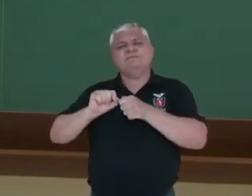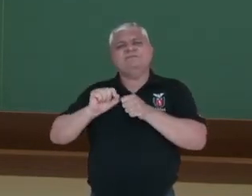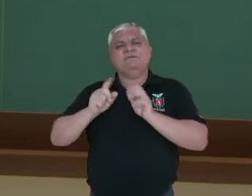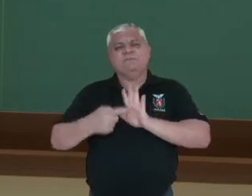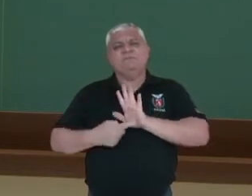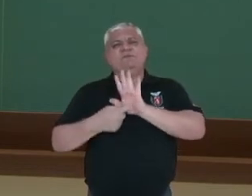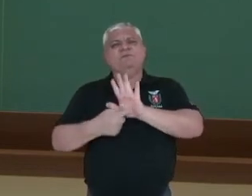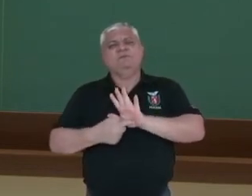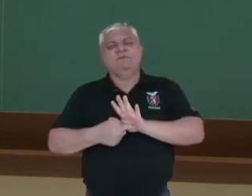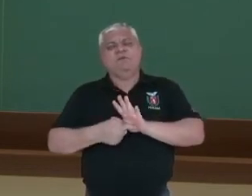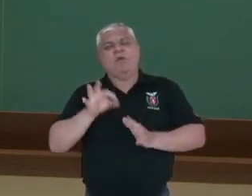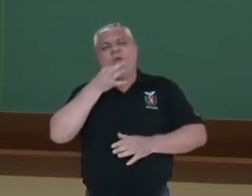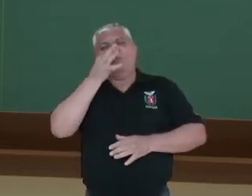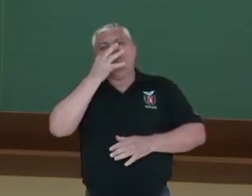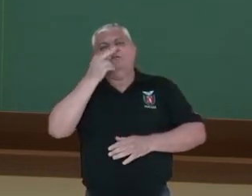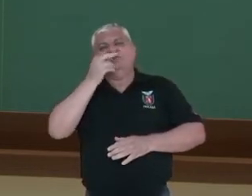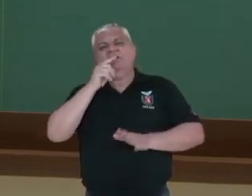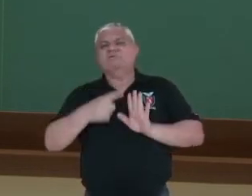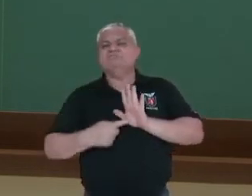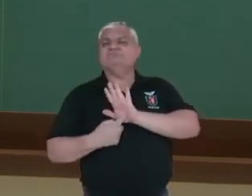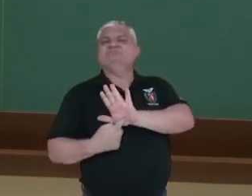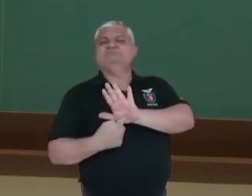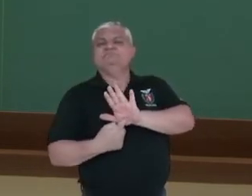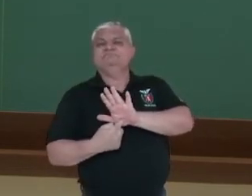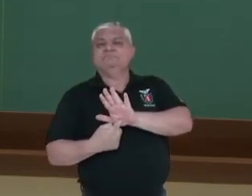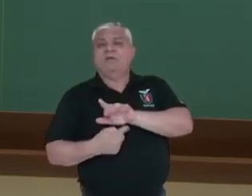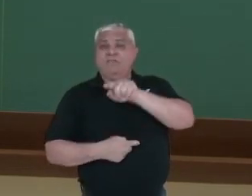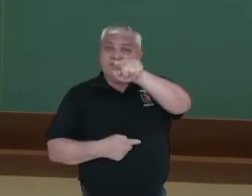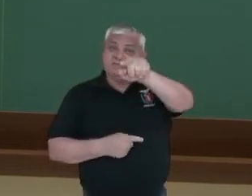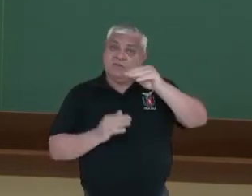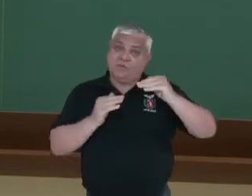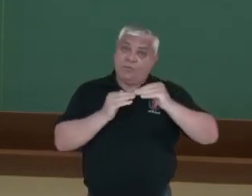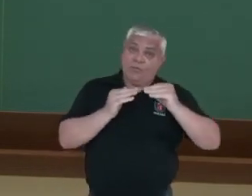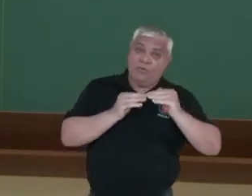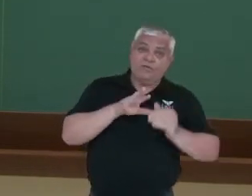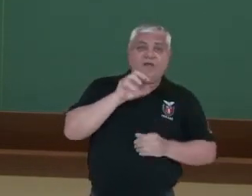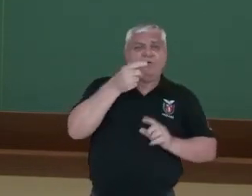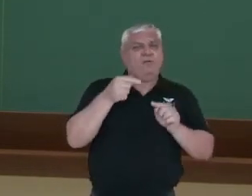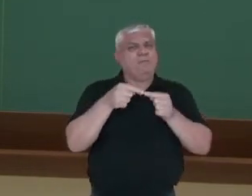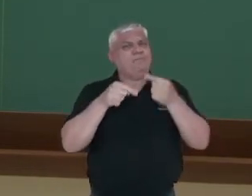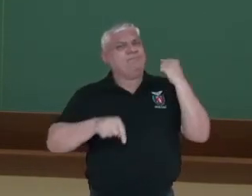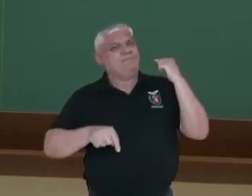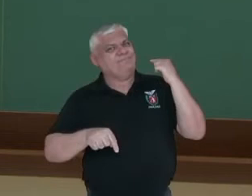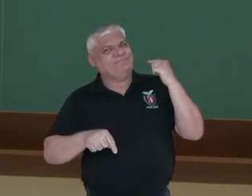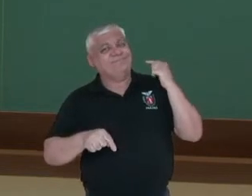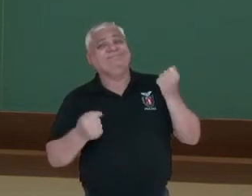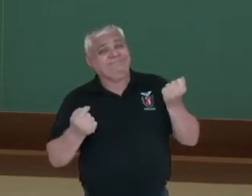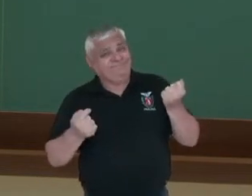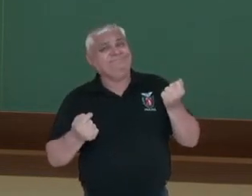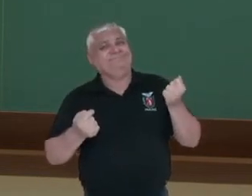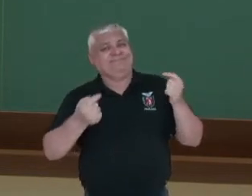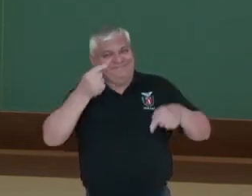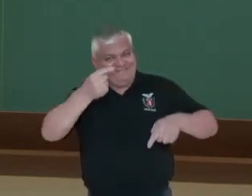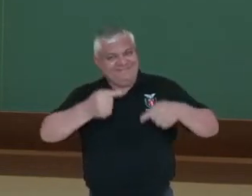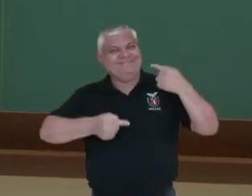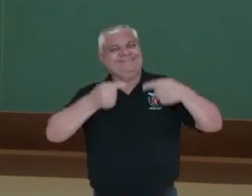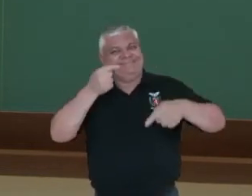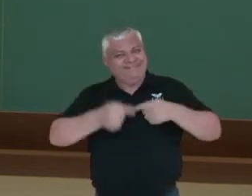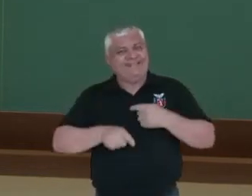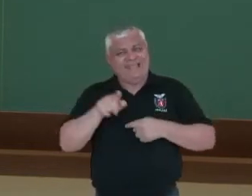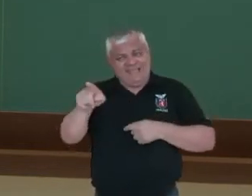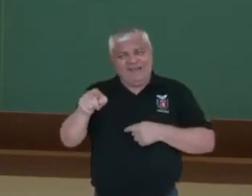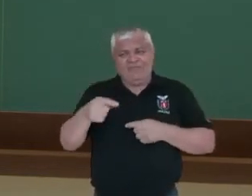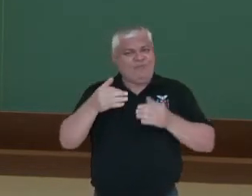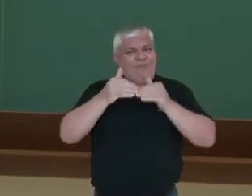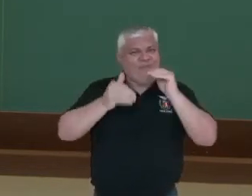uma opinião e você vai ou apoiar a opinião dele ou trazer um ponto de vista contrário para tentar refutar o que ele